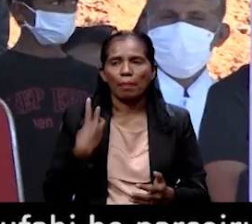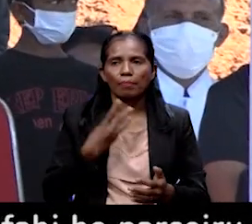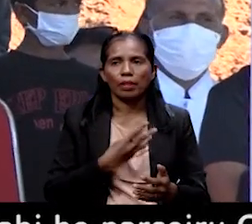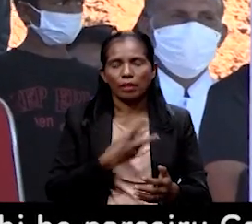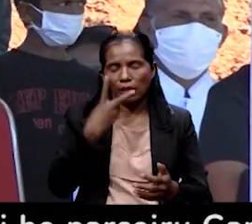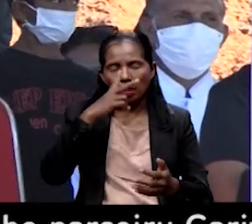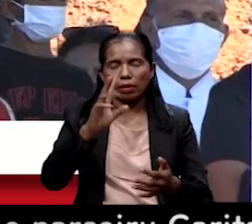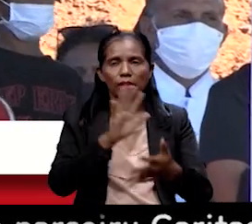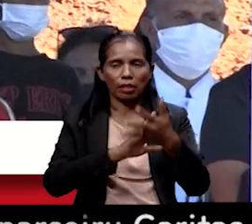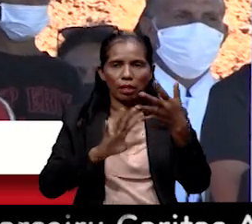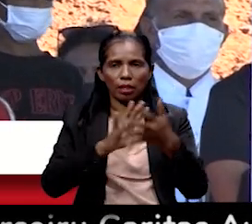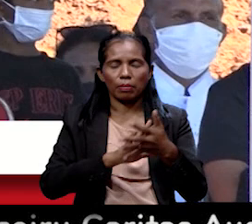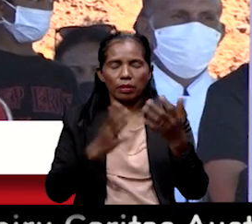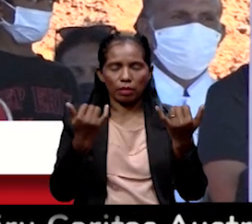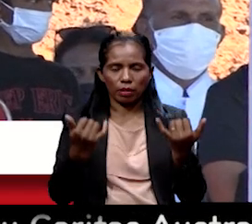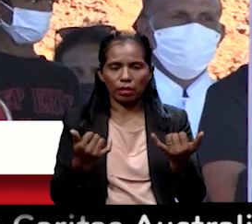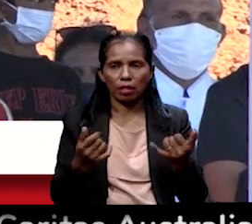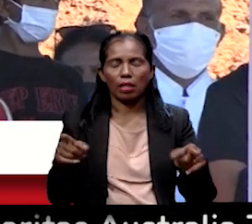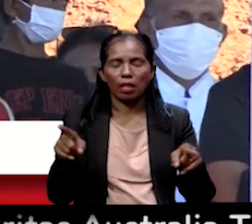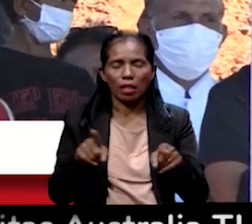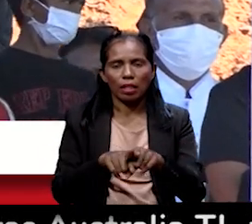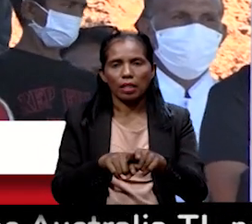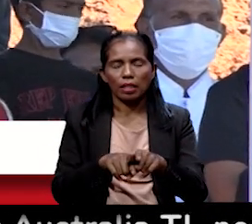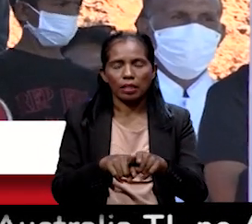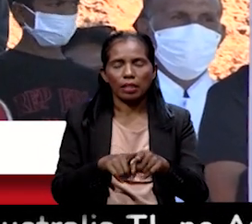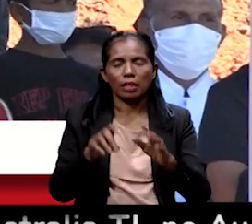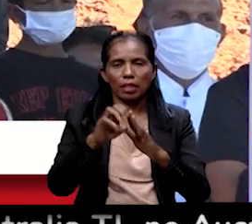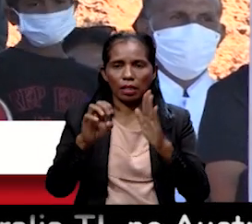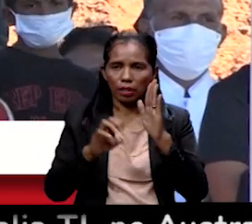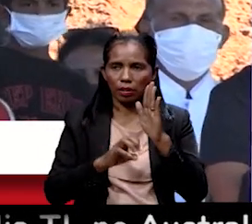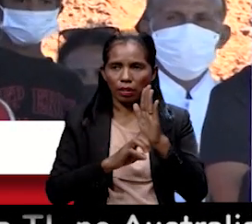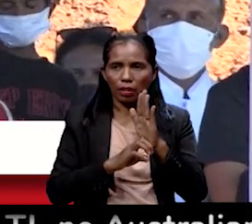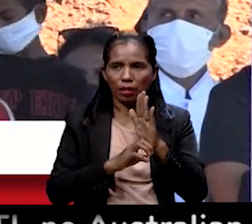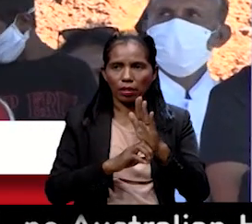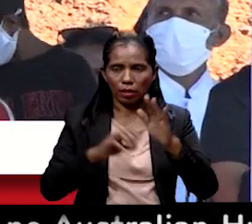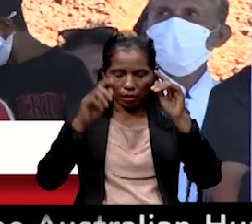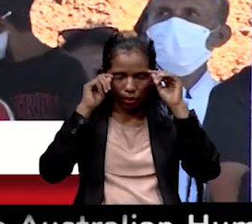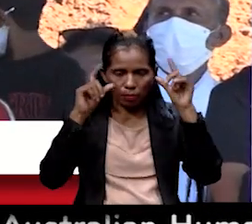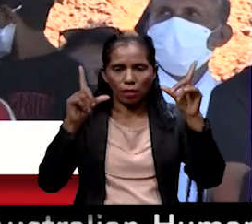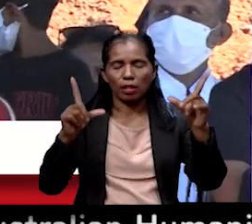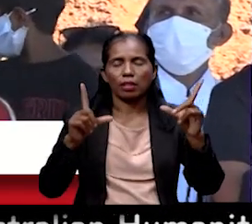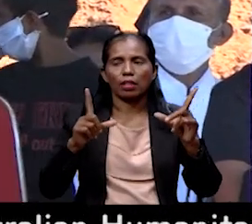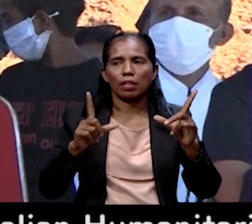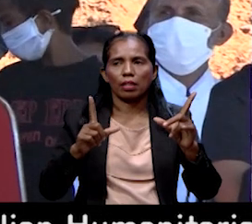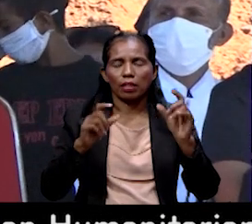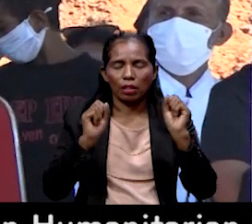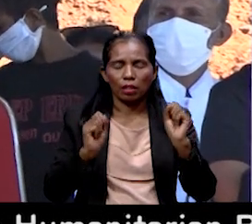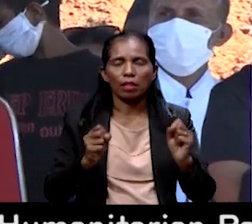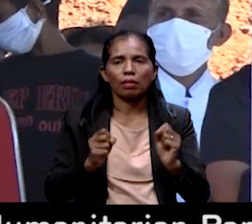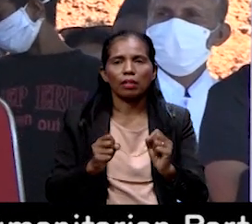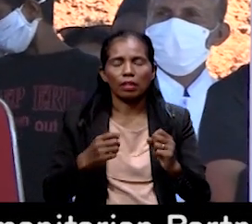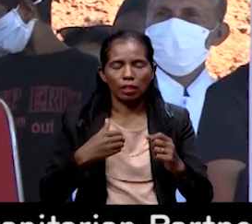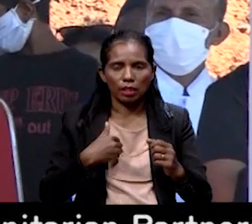de ne, nudar cerimônia de estado, nebe estado Timor-Leste, através do